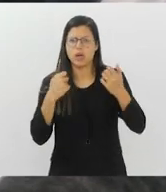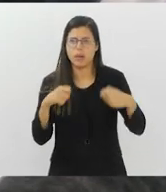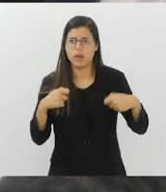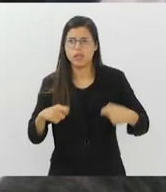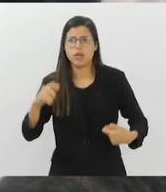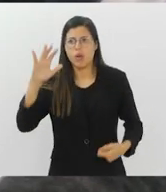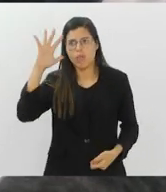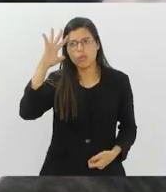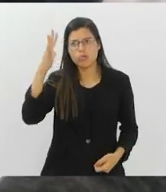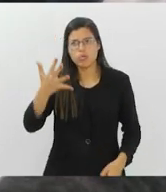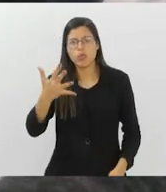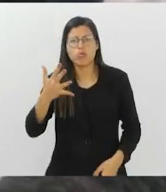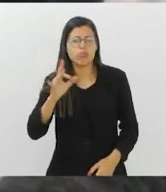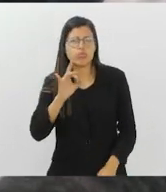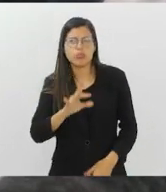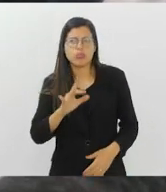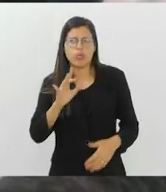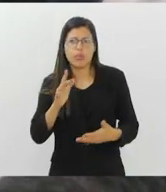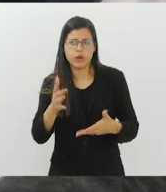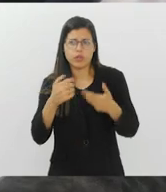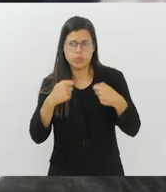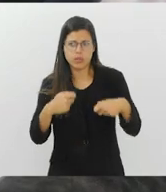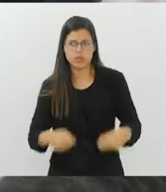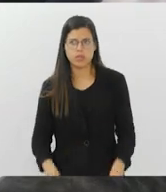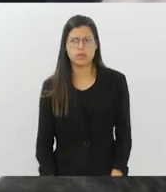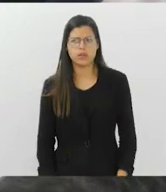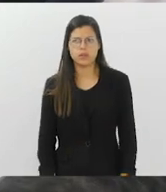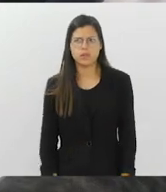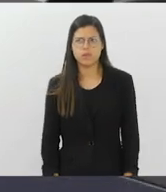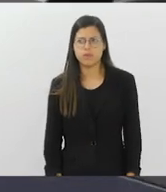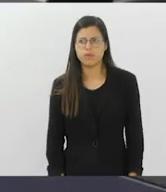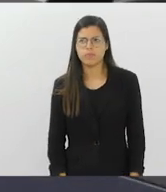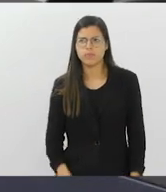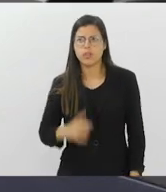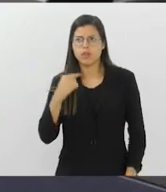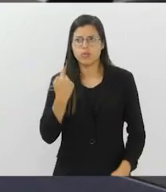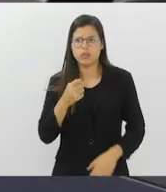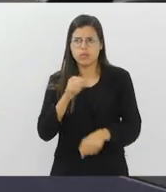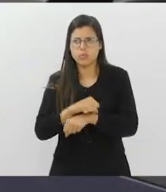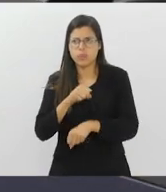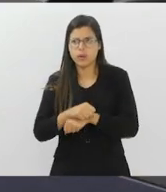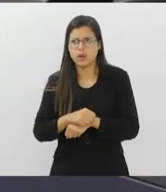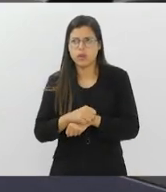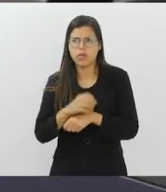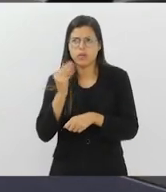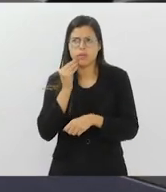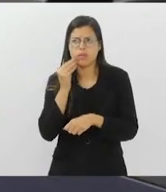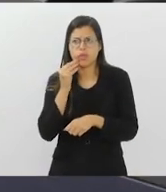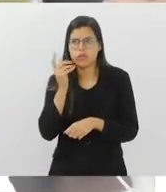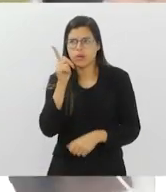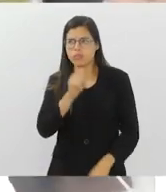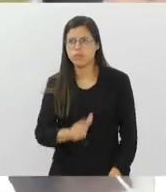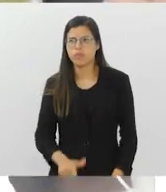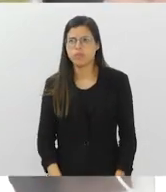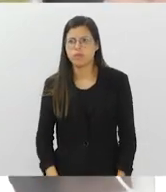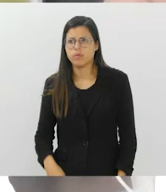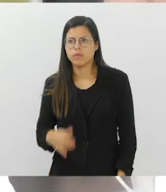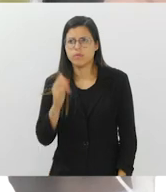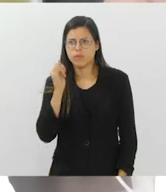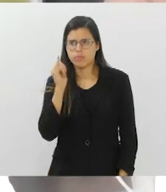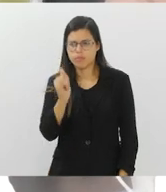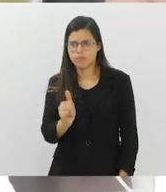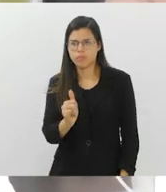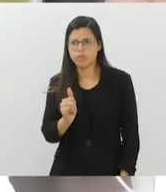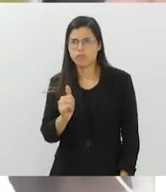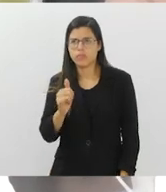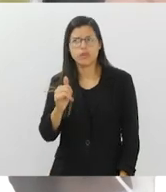esses fatos. Só isso que a gente precisa. Desculpa, é isso que nós estamos esperando e isso que vamos buscar. Eu queria só avisar as meninas. Eu sei que vocês estão me pedindo a palavra.